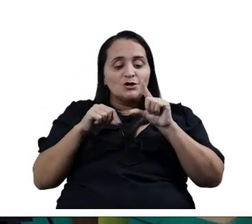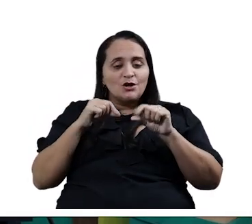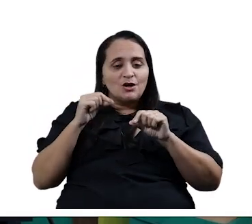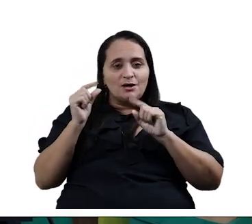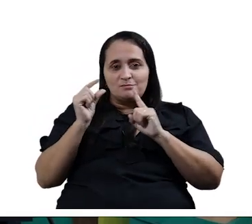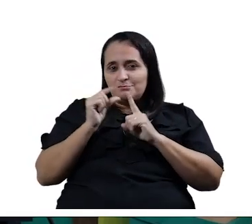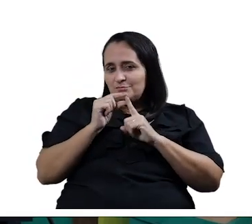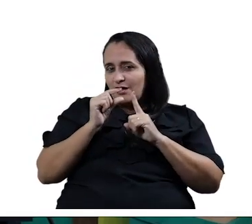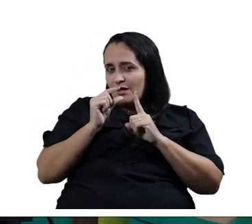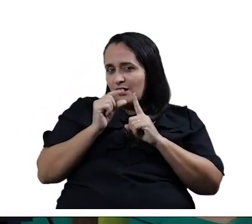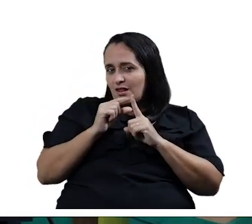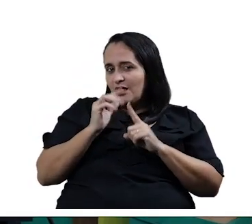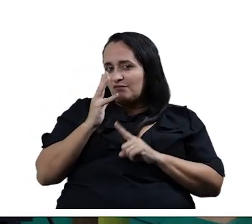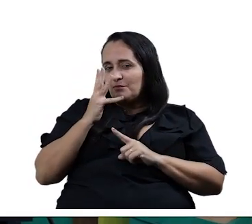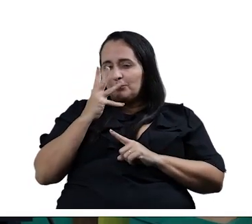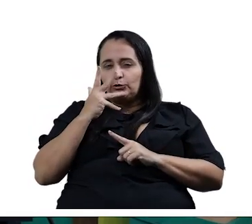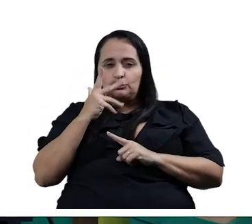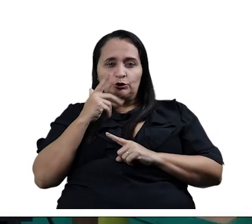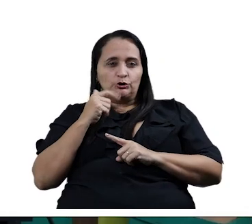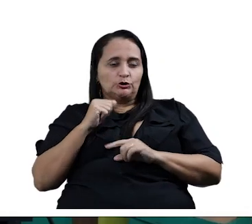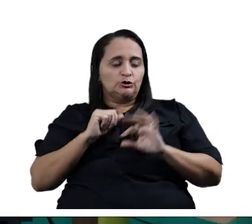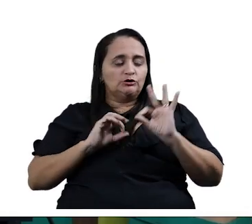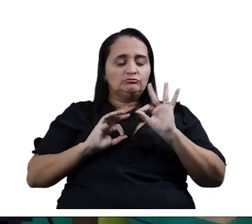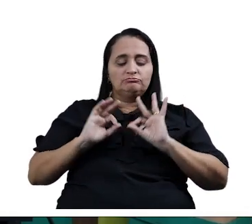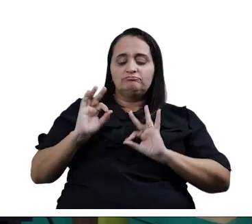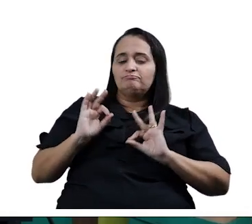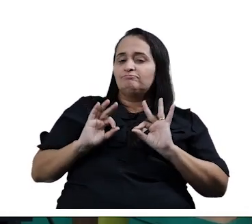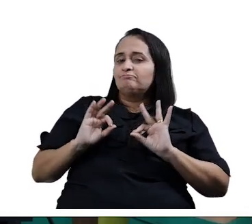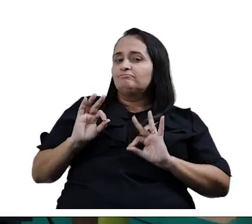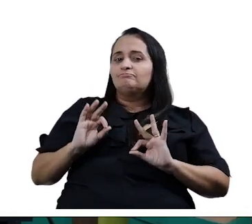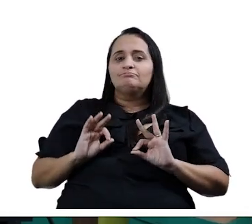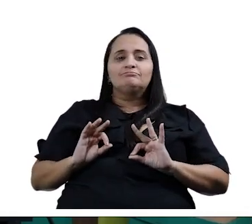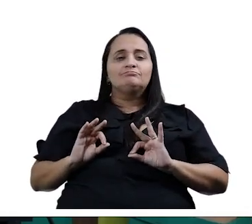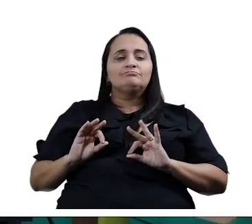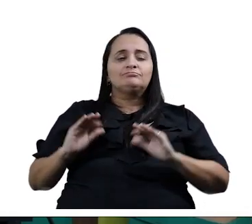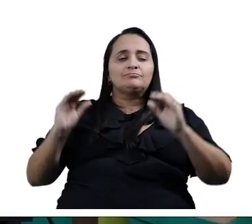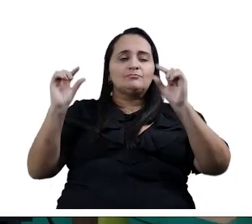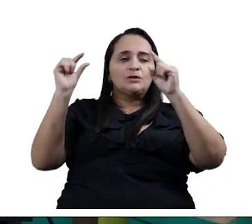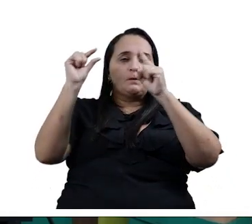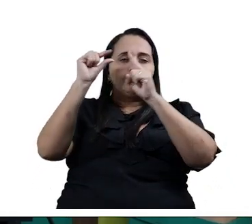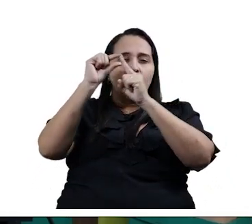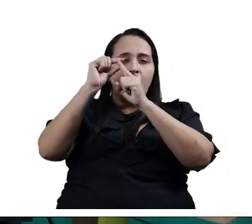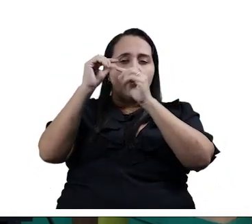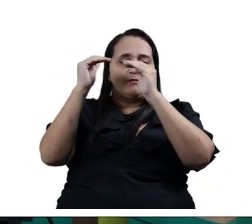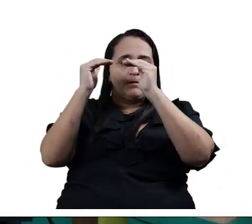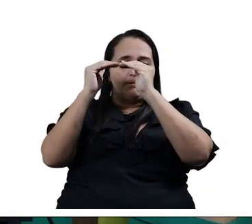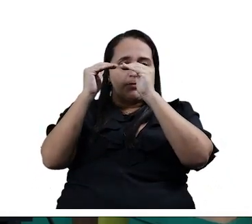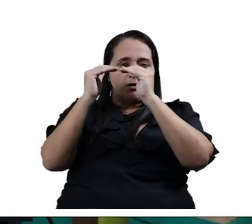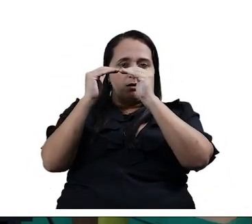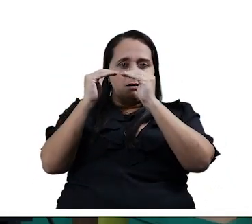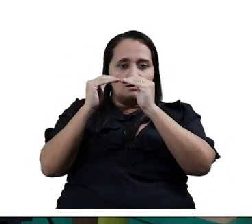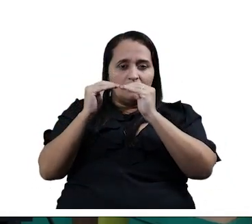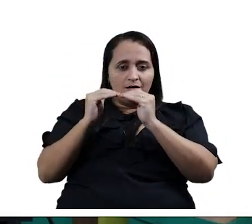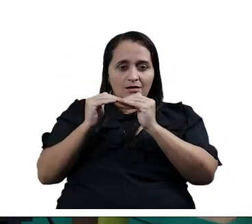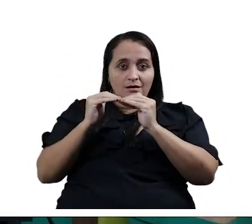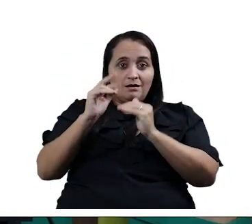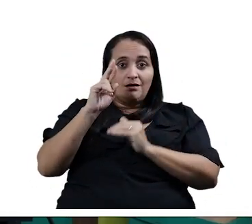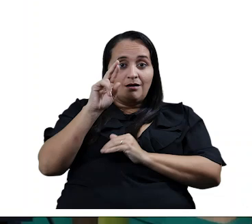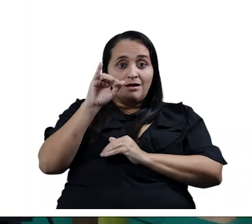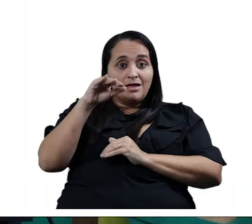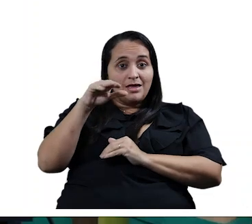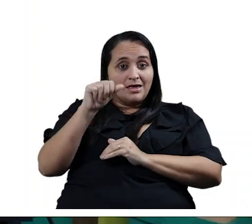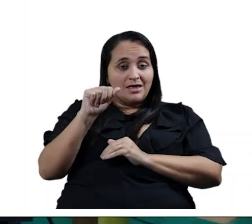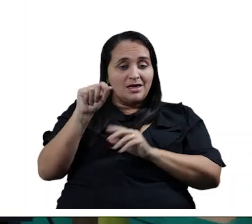que deixem o poema mais belo. Ele vai escolher uma rima que traga uma sonoridade